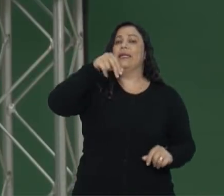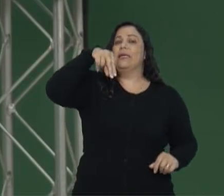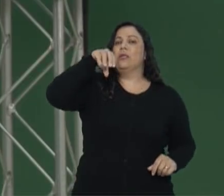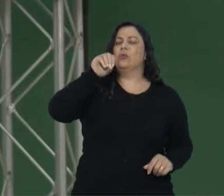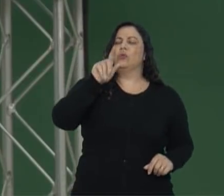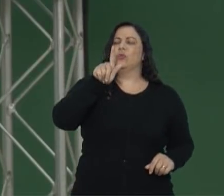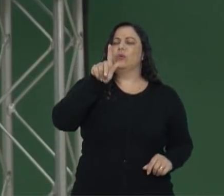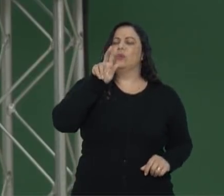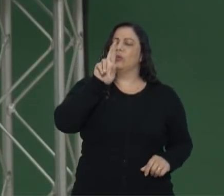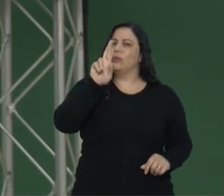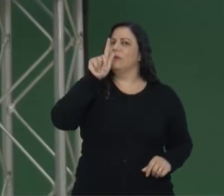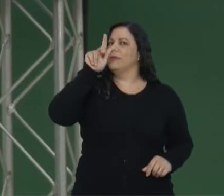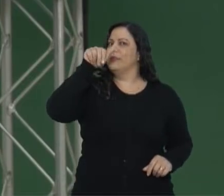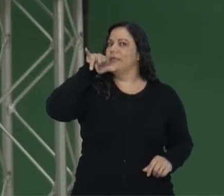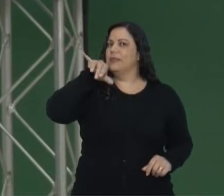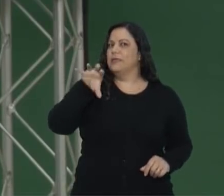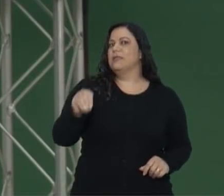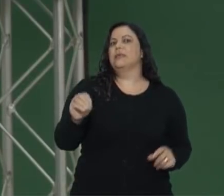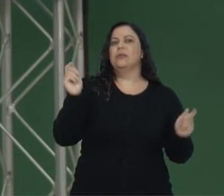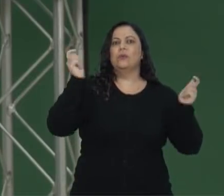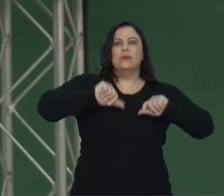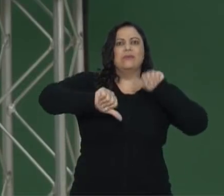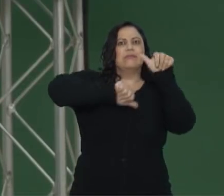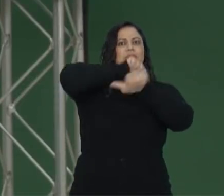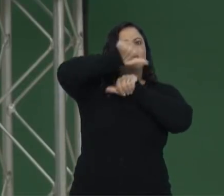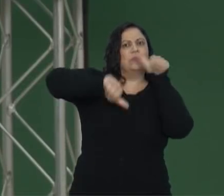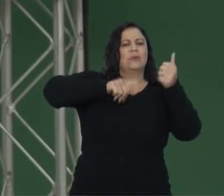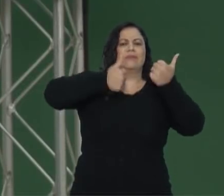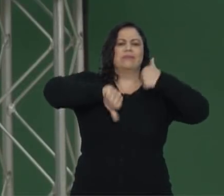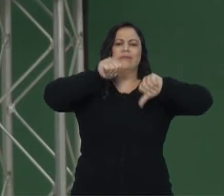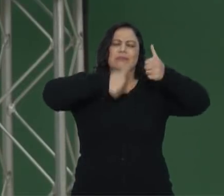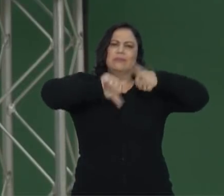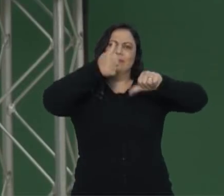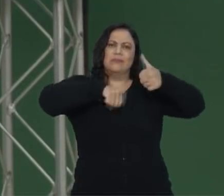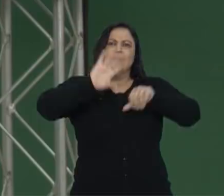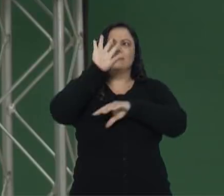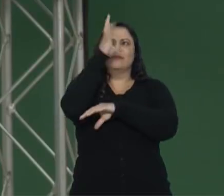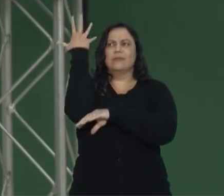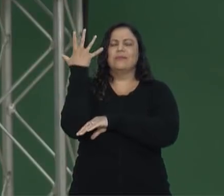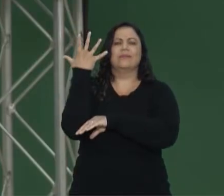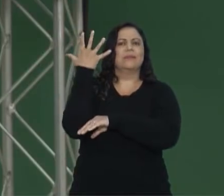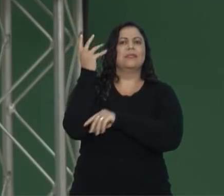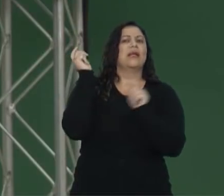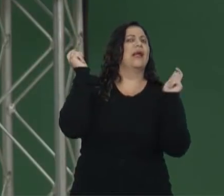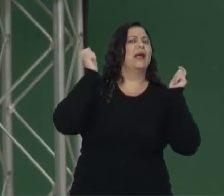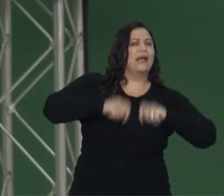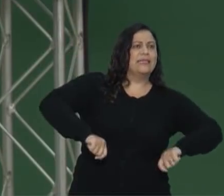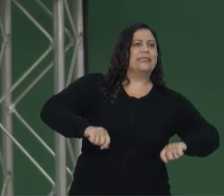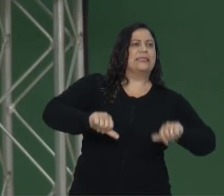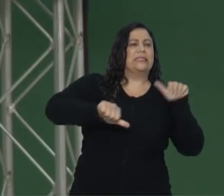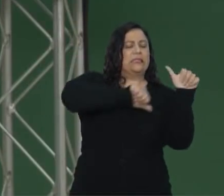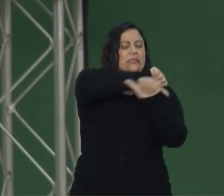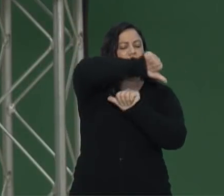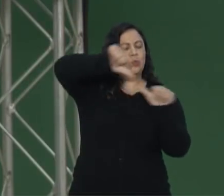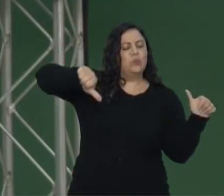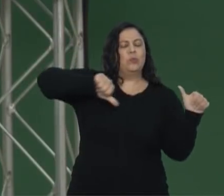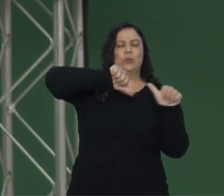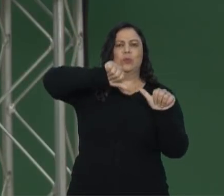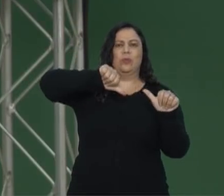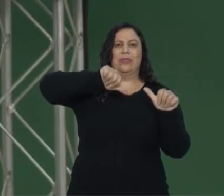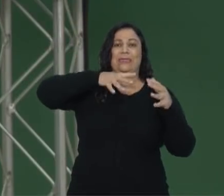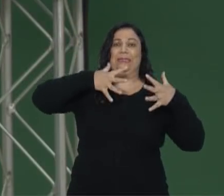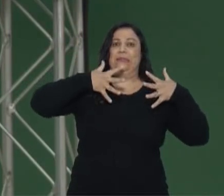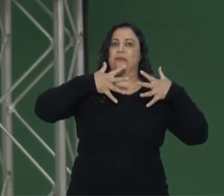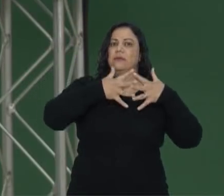aí está a transformação química que acontece na natureza. Então, os decompositores transformam algo